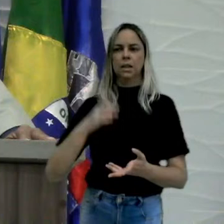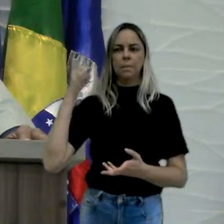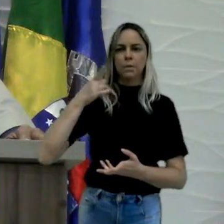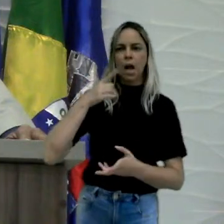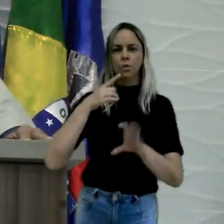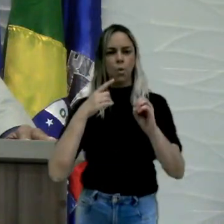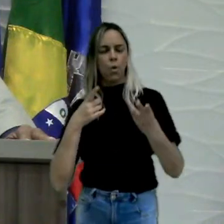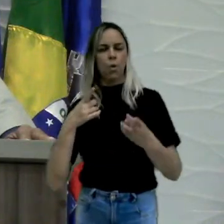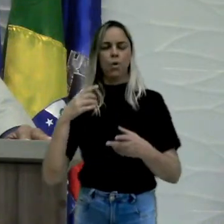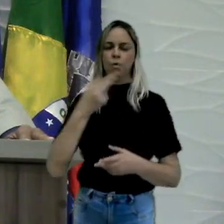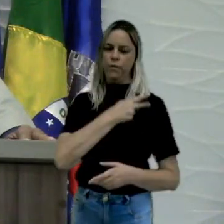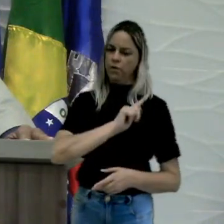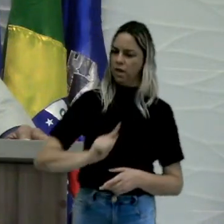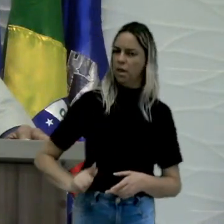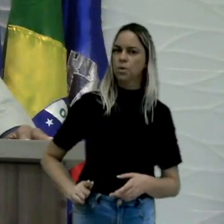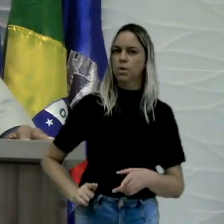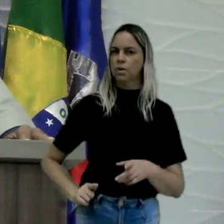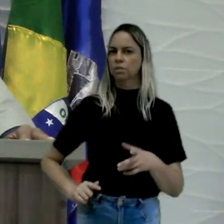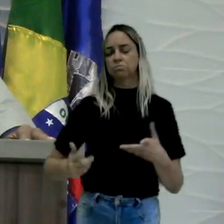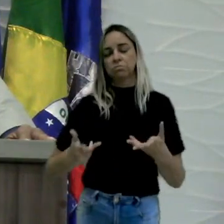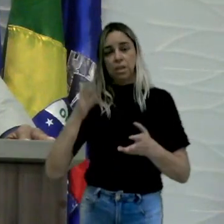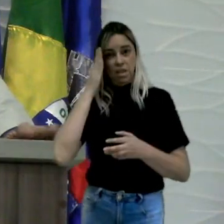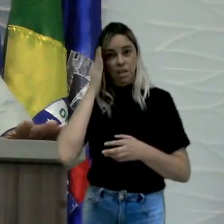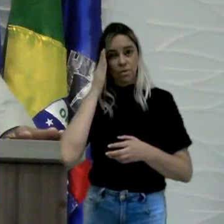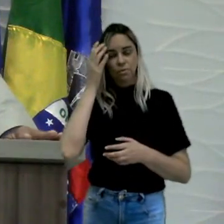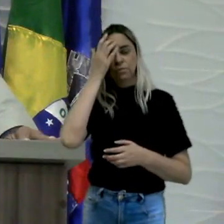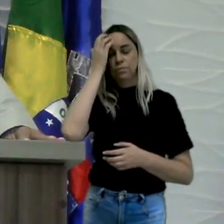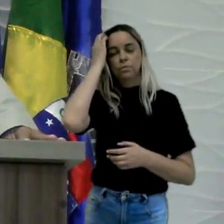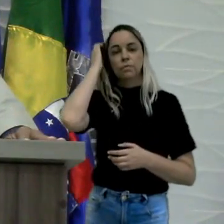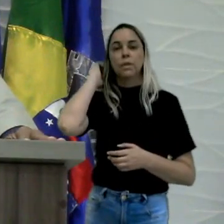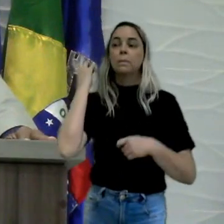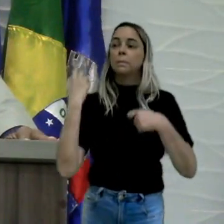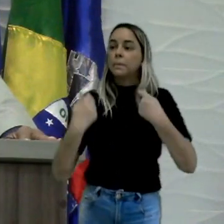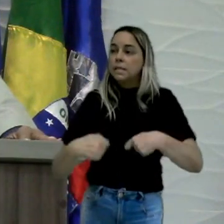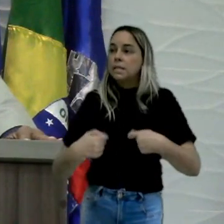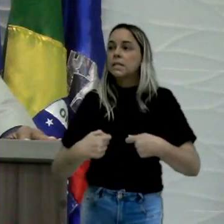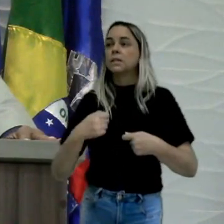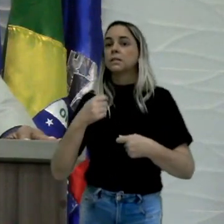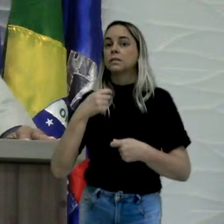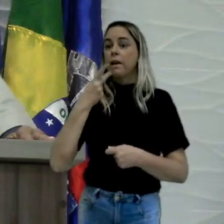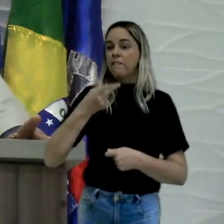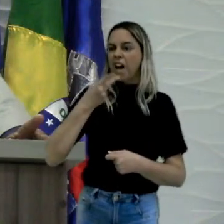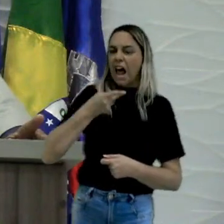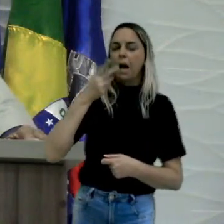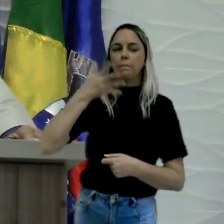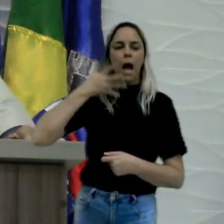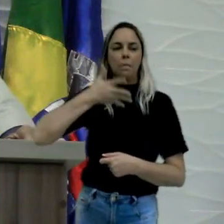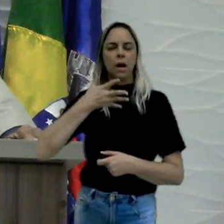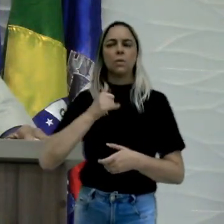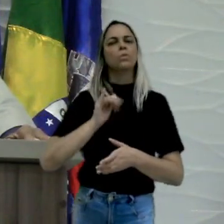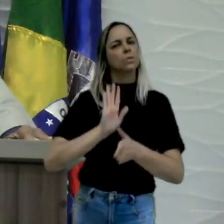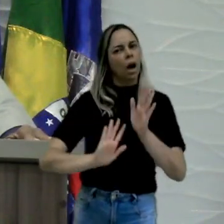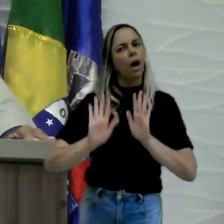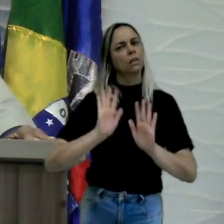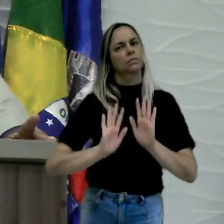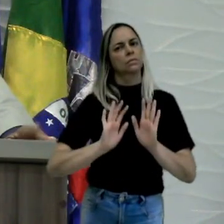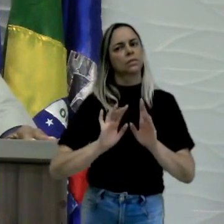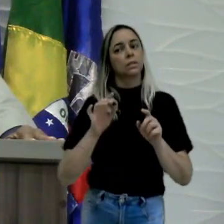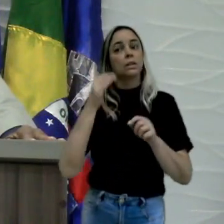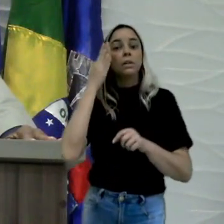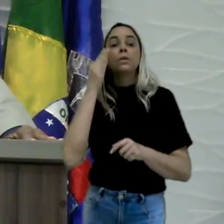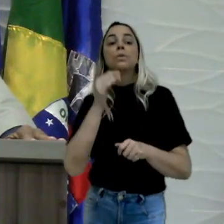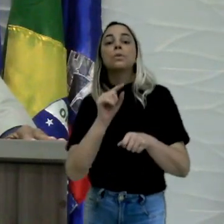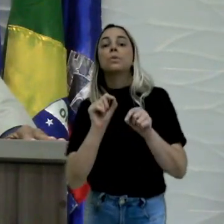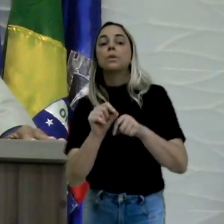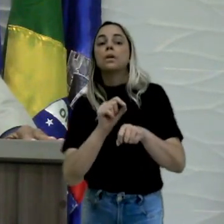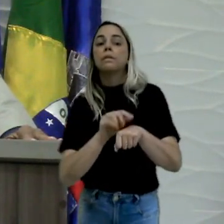governadora, tá entendendo? Eu acho assim, que tem que ter cautela no que fala, tem que saber o que diz. Eu queria